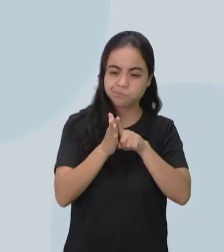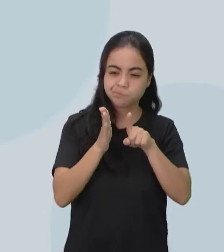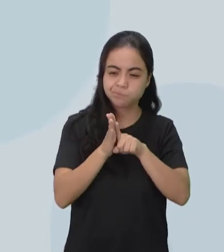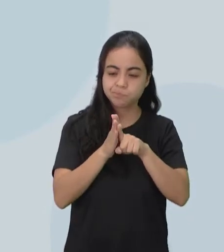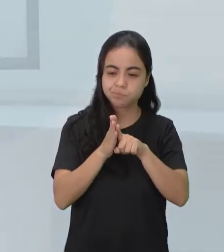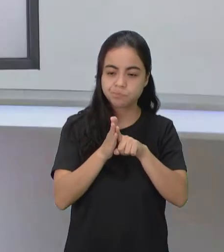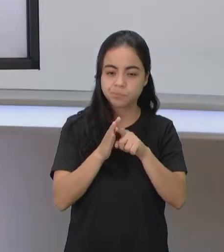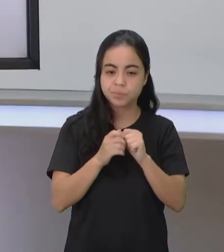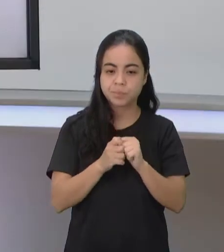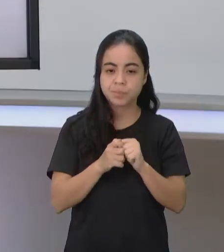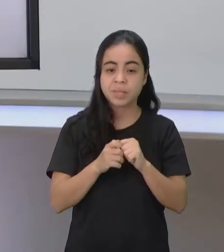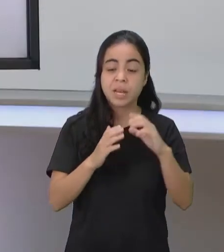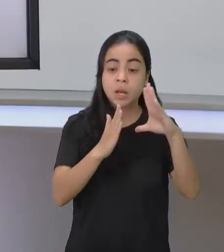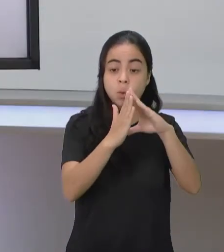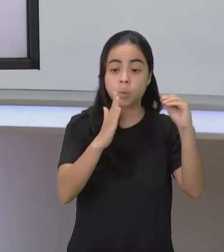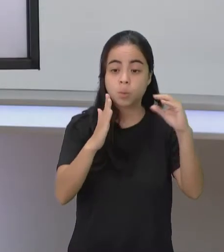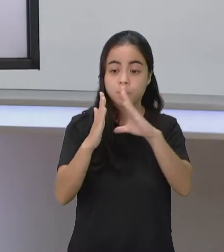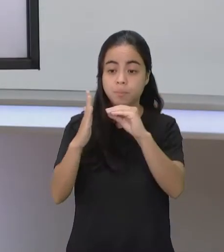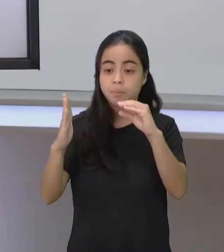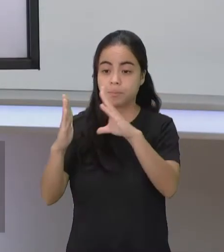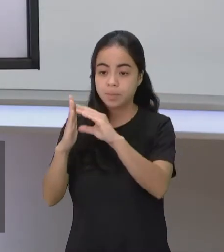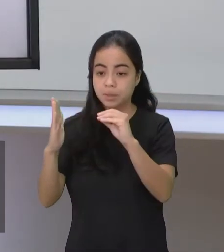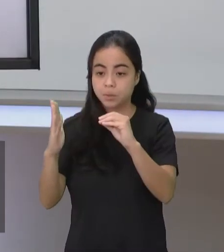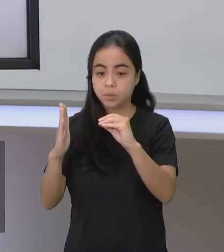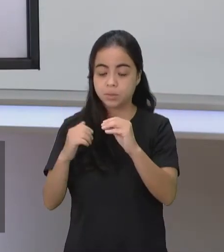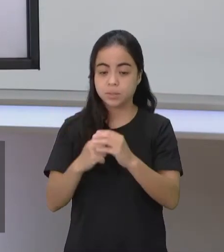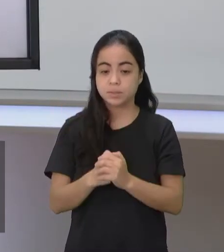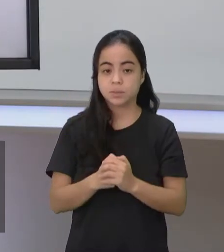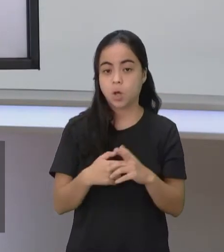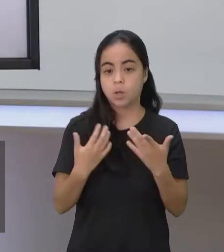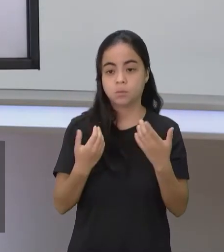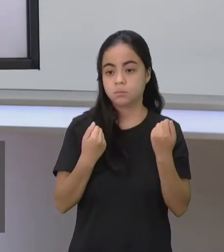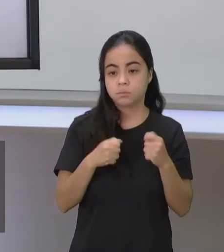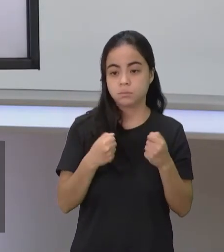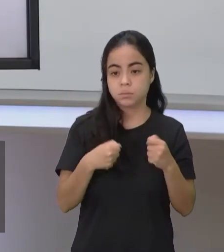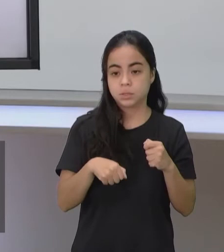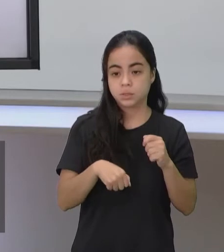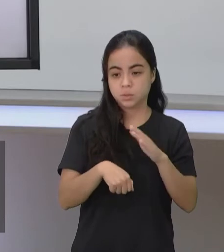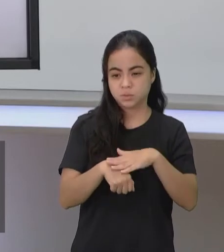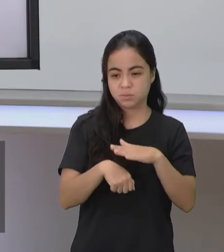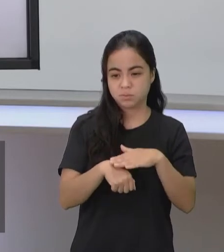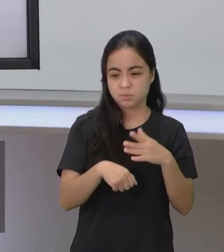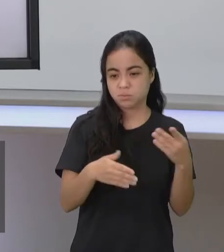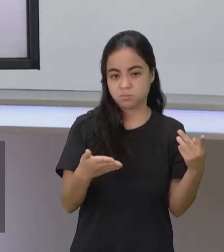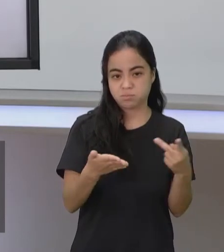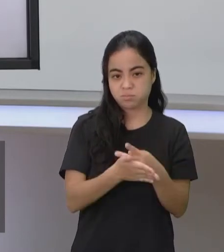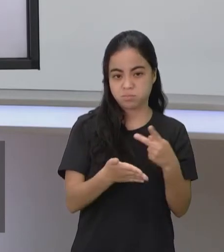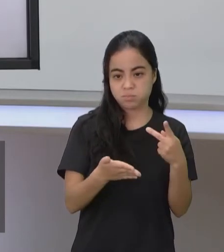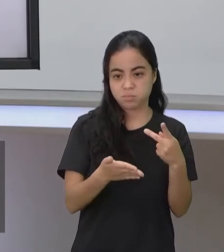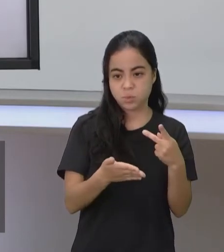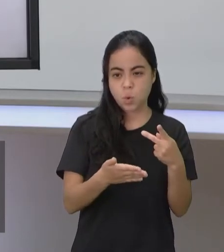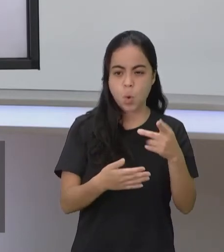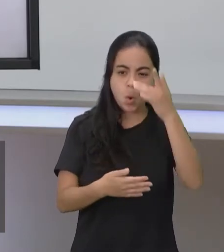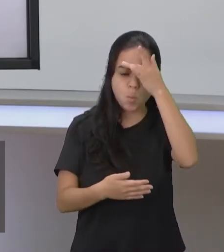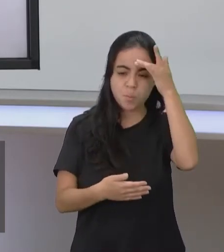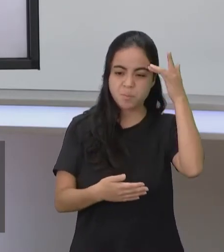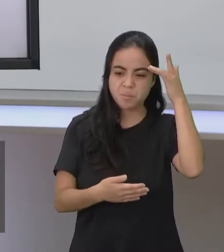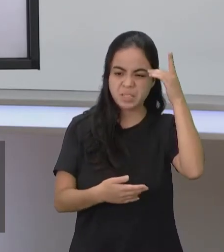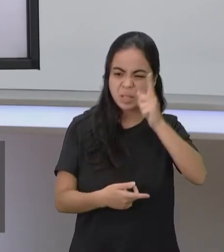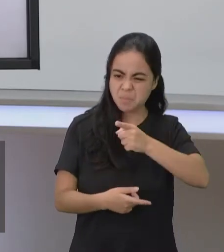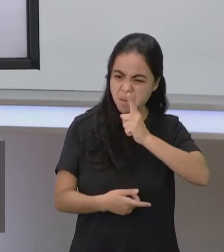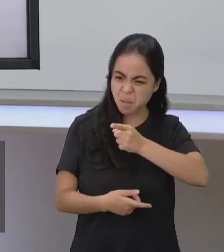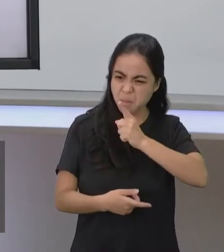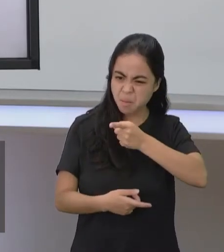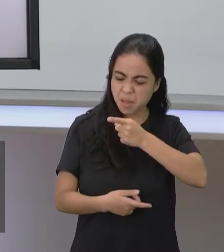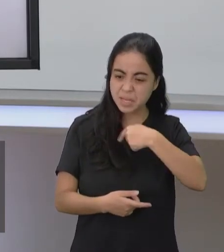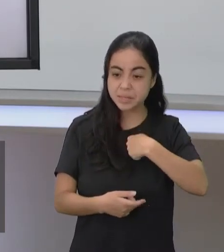na verdade, imita padrões. Por exemplo, eu não preciso ter feito algo de errado ou alguém ter brigado comigo para eu deixar